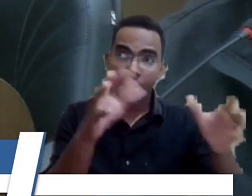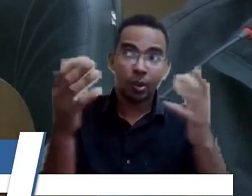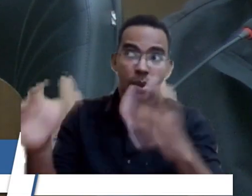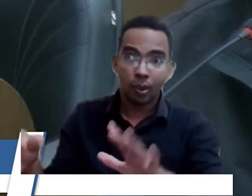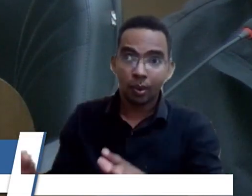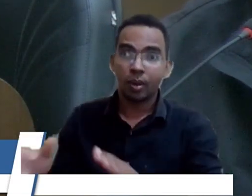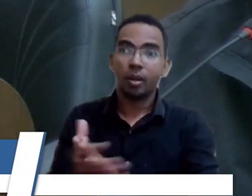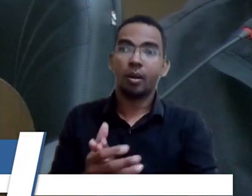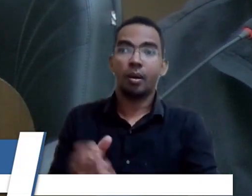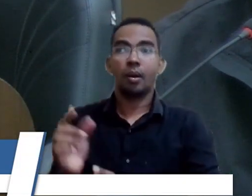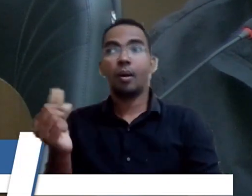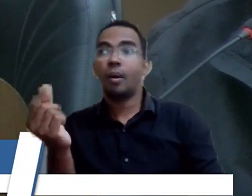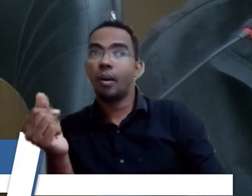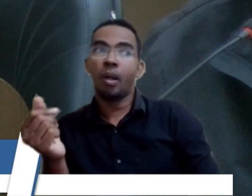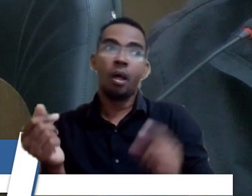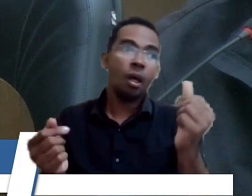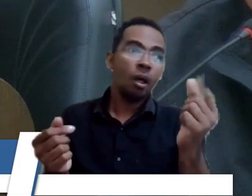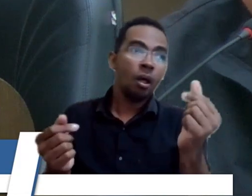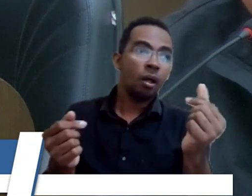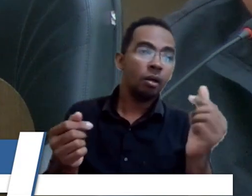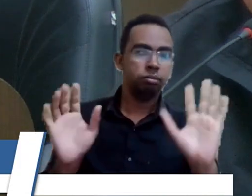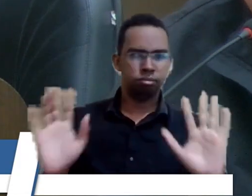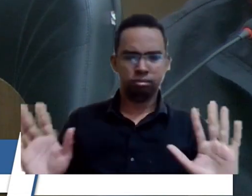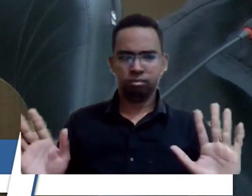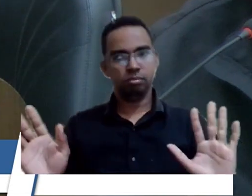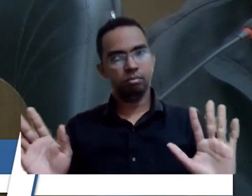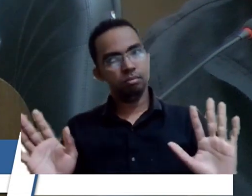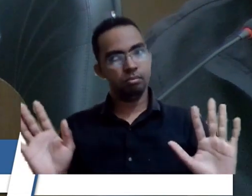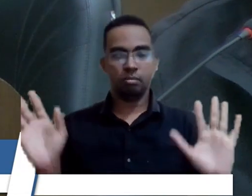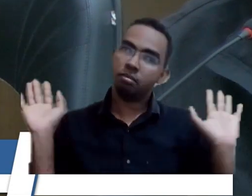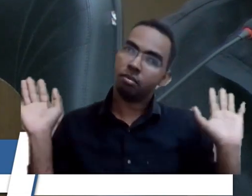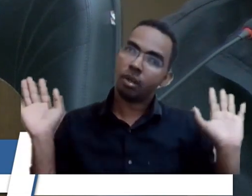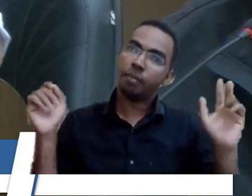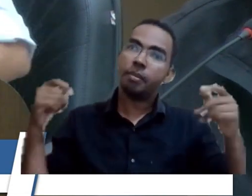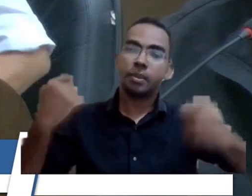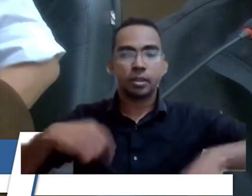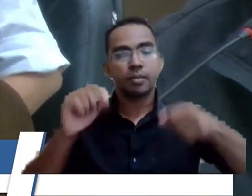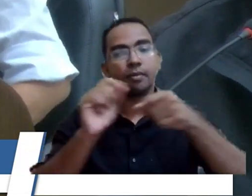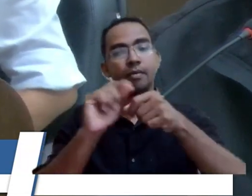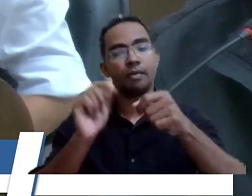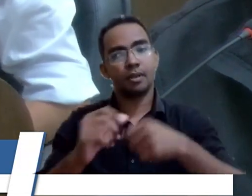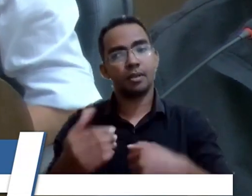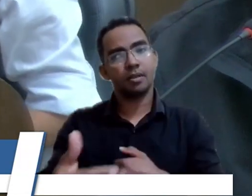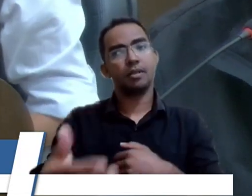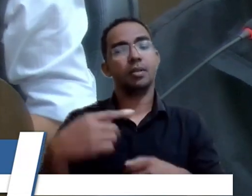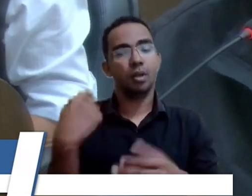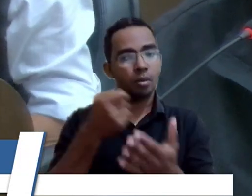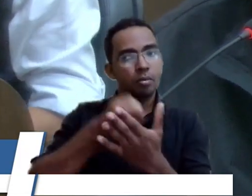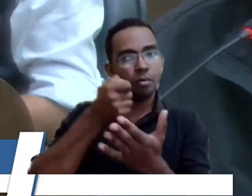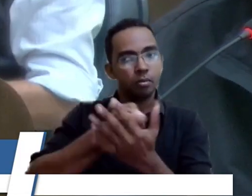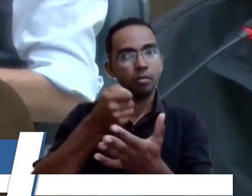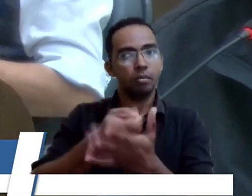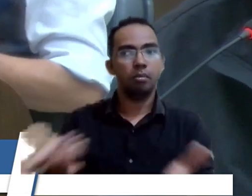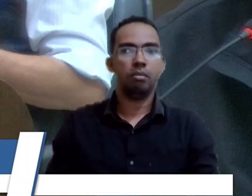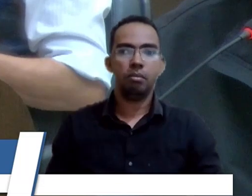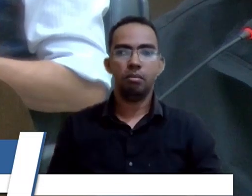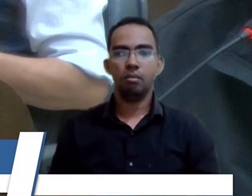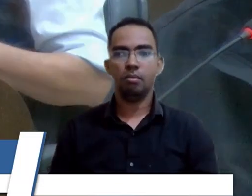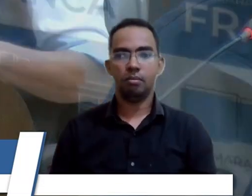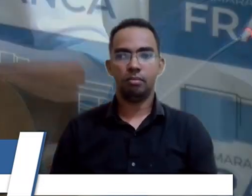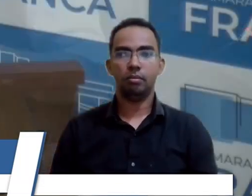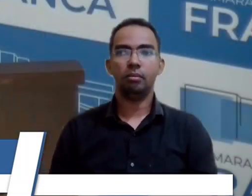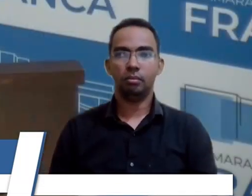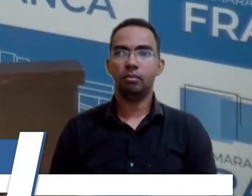sei o quê. Mas é assim que tem que ser, é assim que vai ser, e nós estamos cobrando. E até sobre